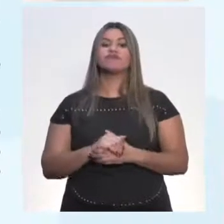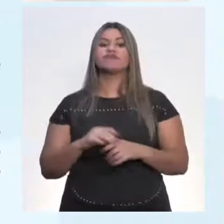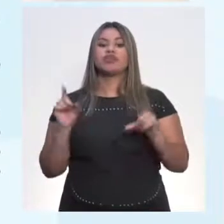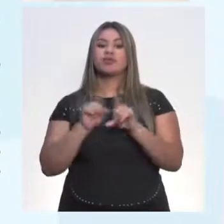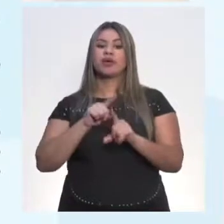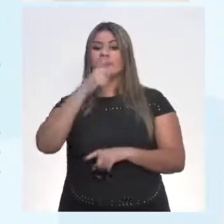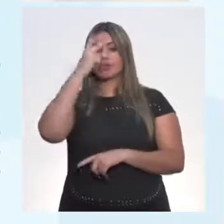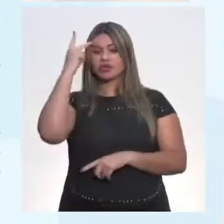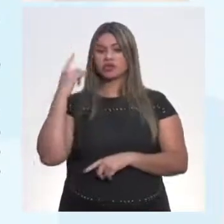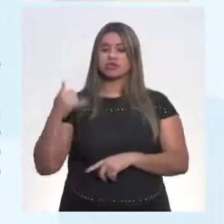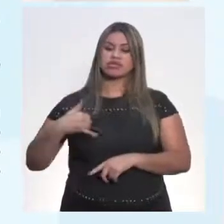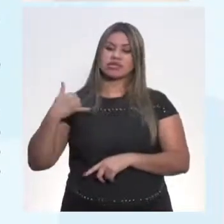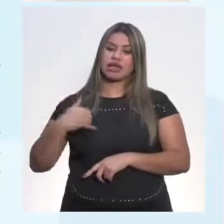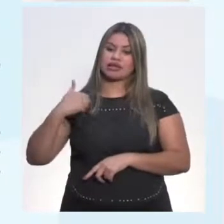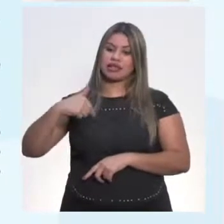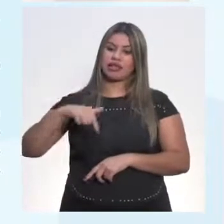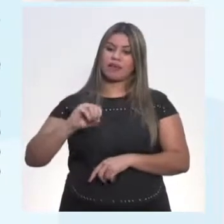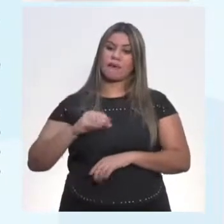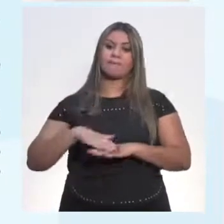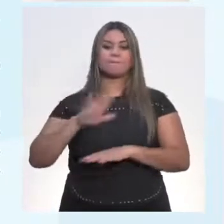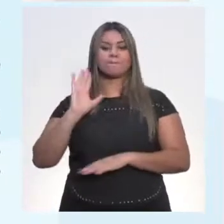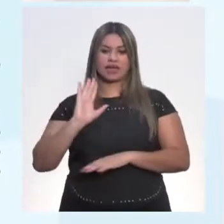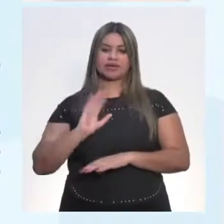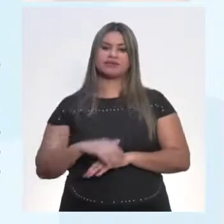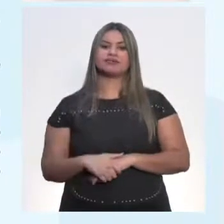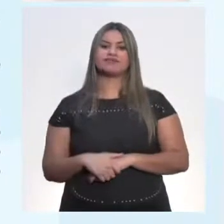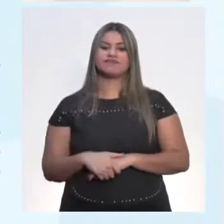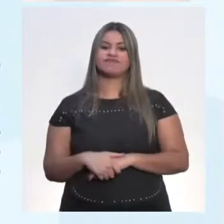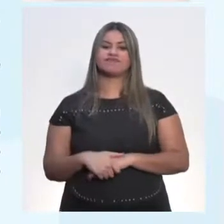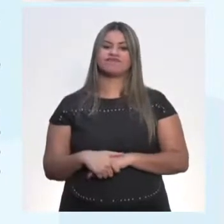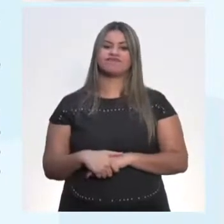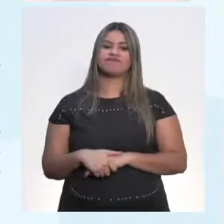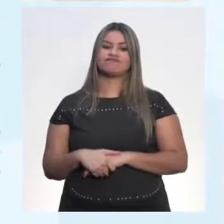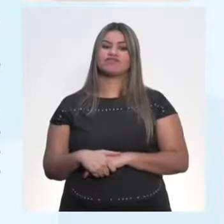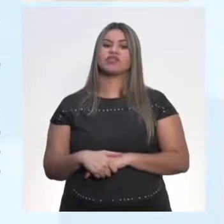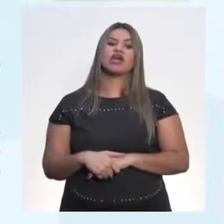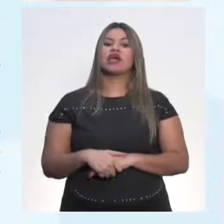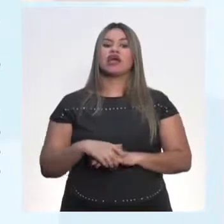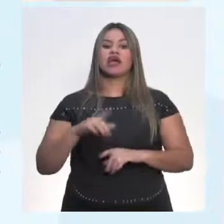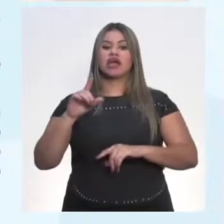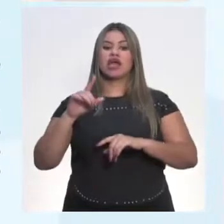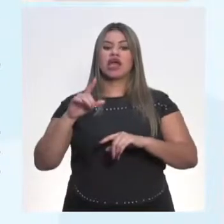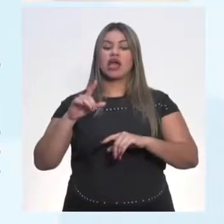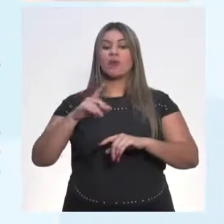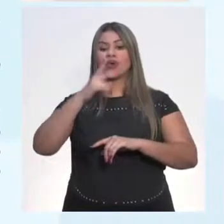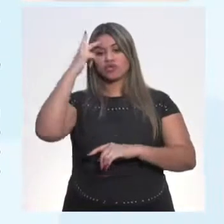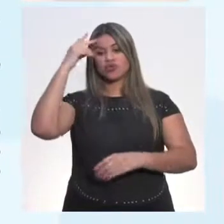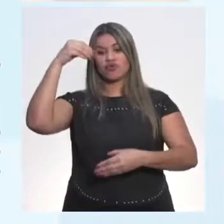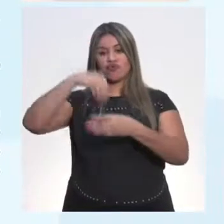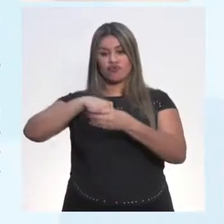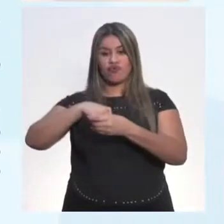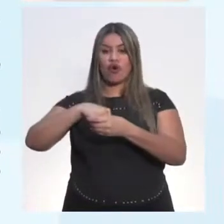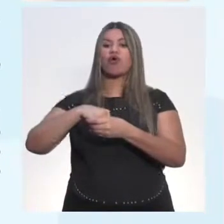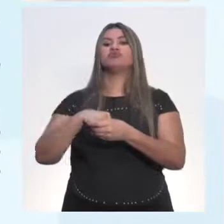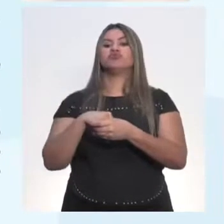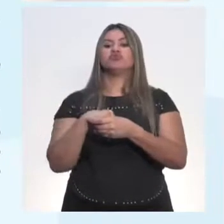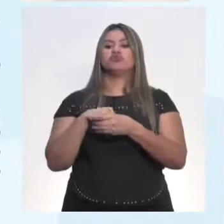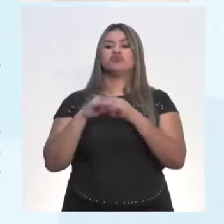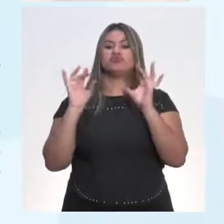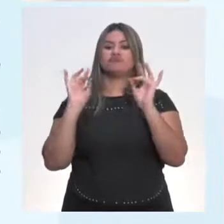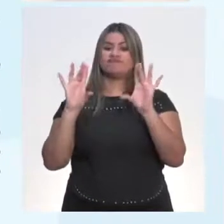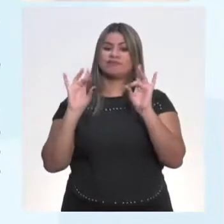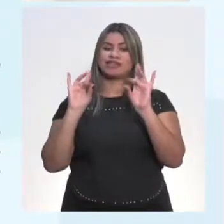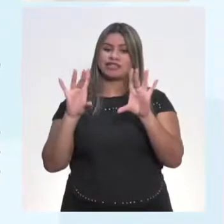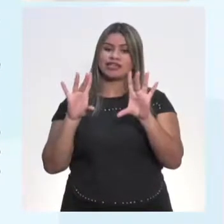então é eleitores com necessidades especiais podem receber suporte e acompanhamento para exercerem o seu direito